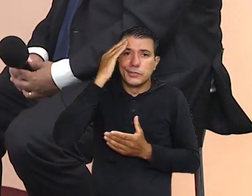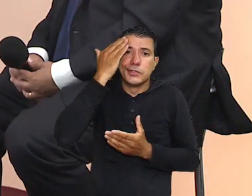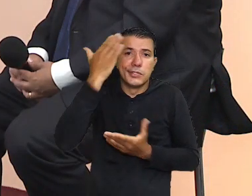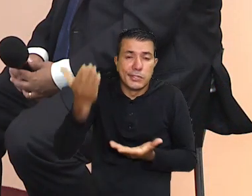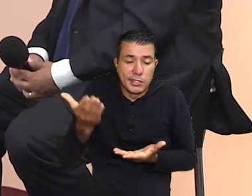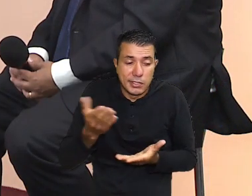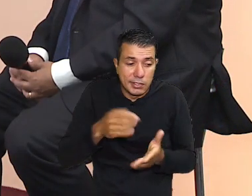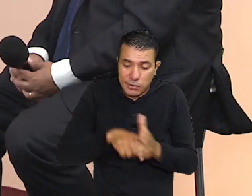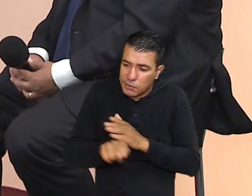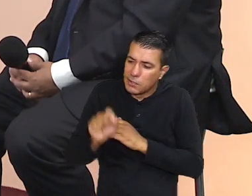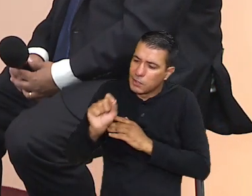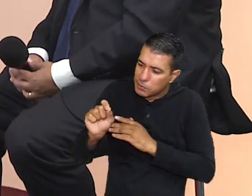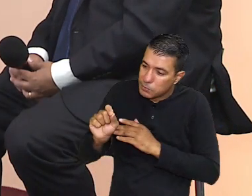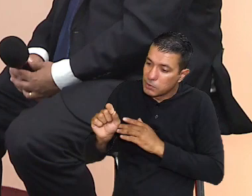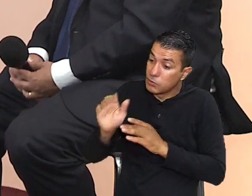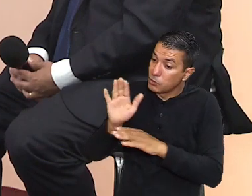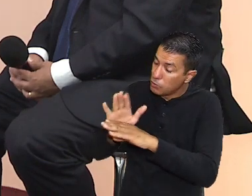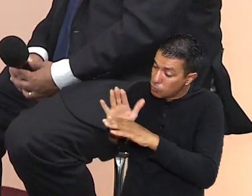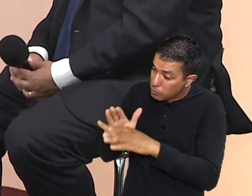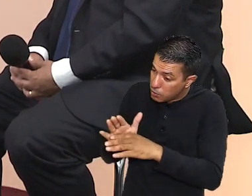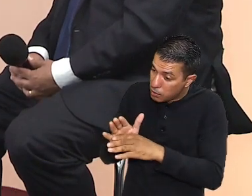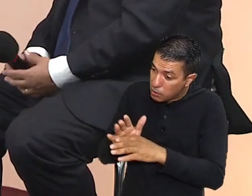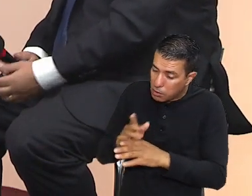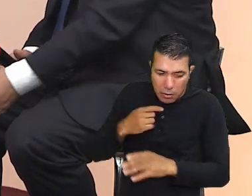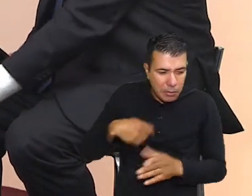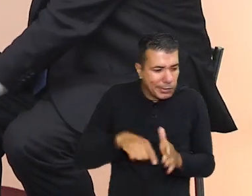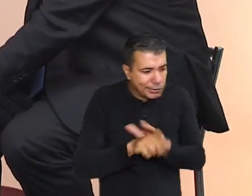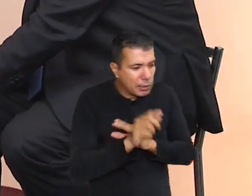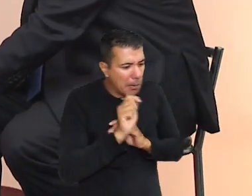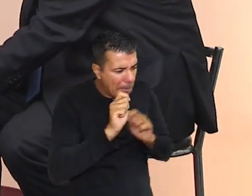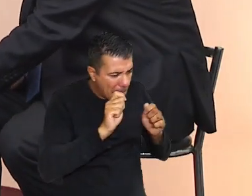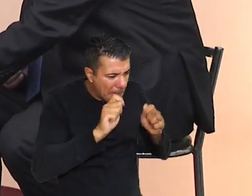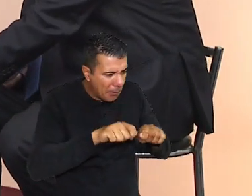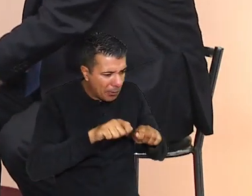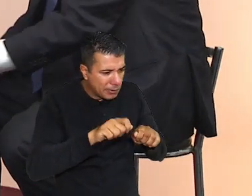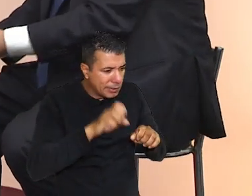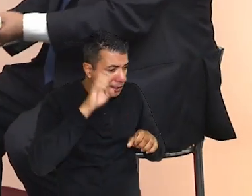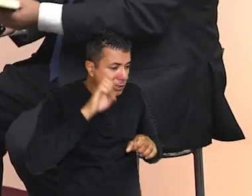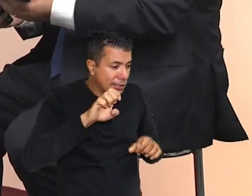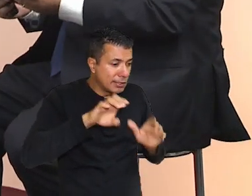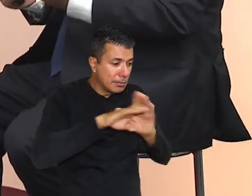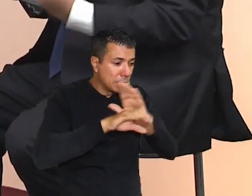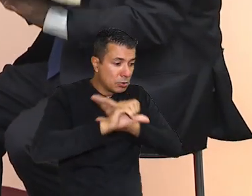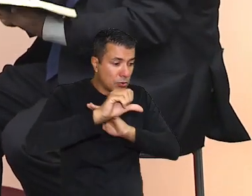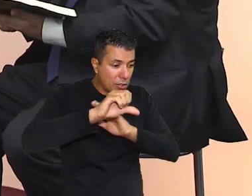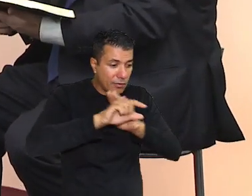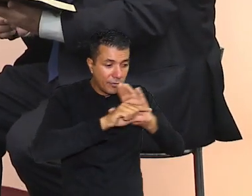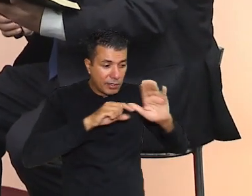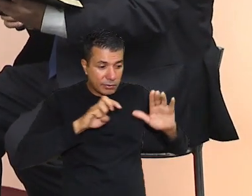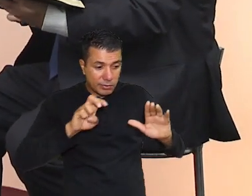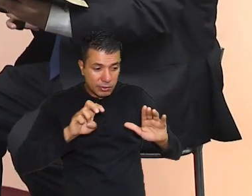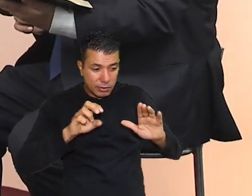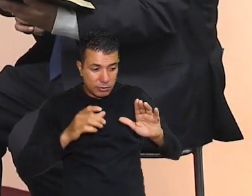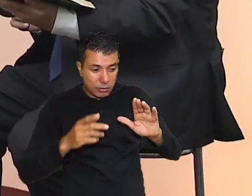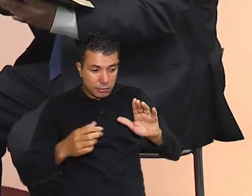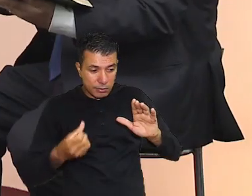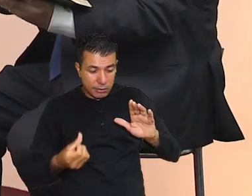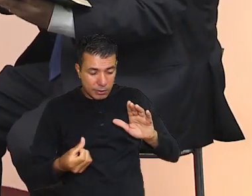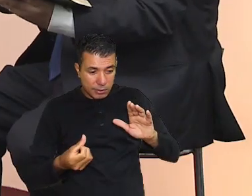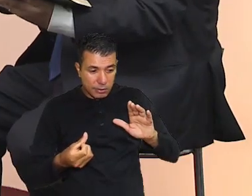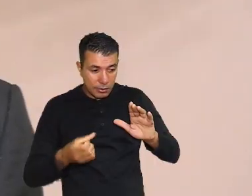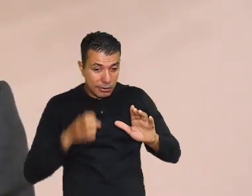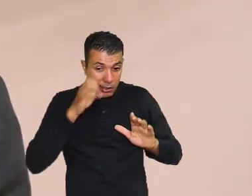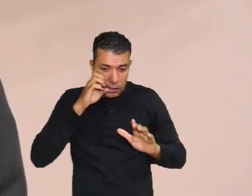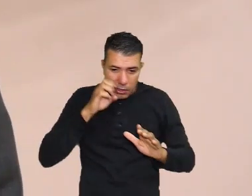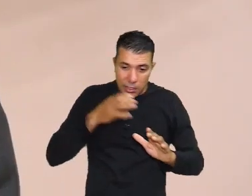vai responder a pergunta, nós vamos te ajudar. Mas o pastor William, o senhor pode ler para nós Eclesiastes capítulo 9, versos 5 e 6. Eu vou ler